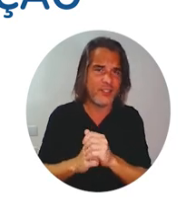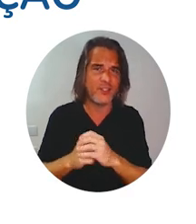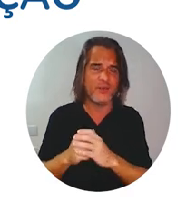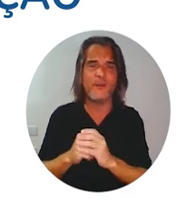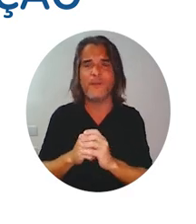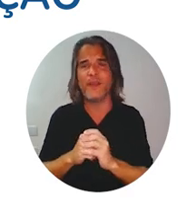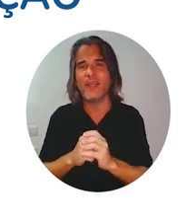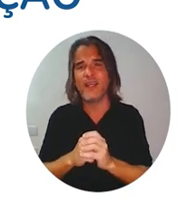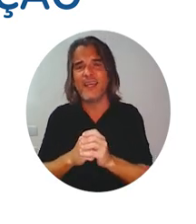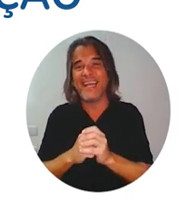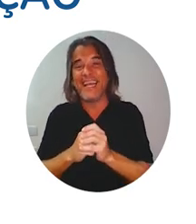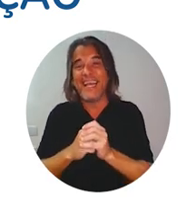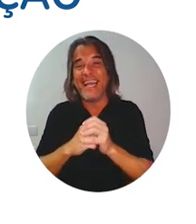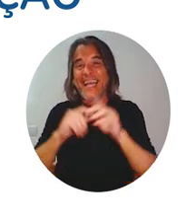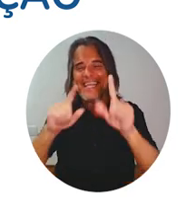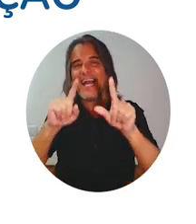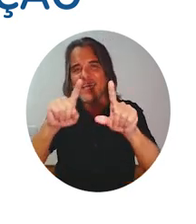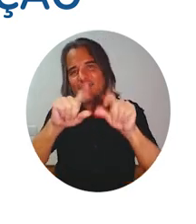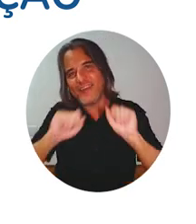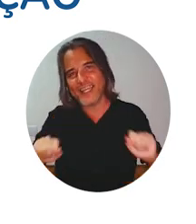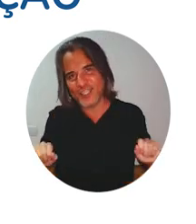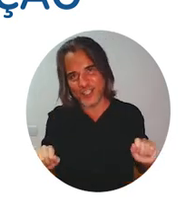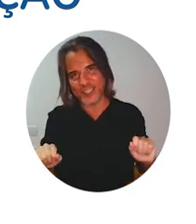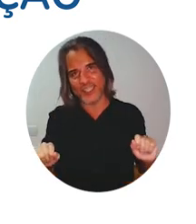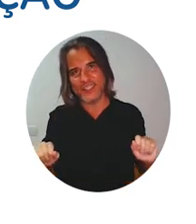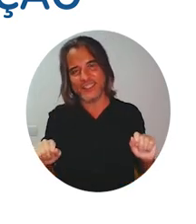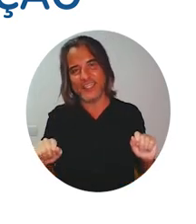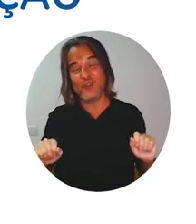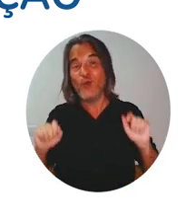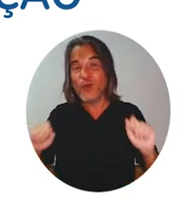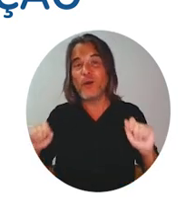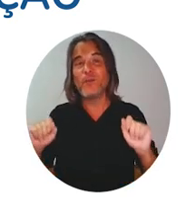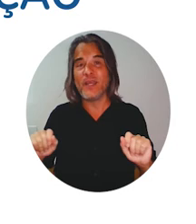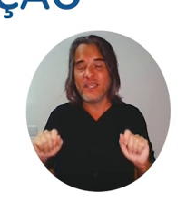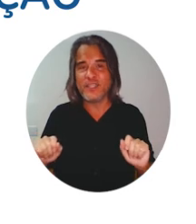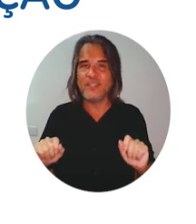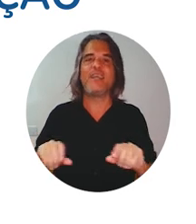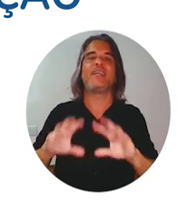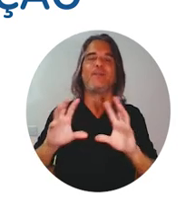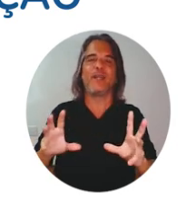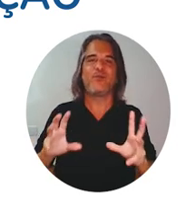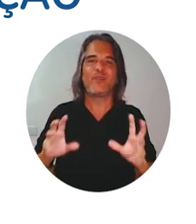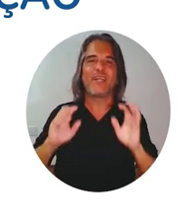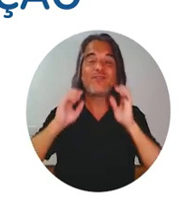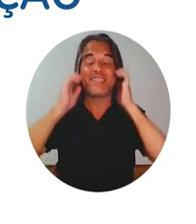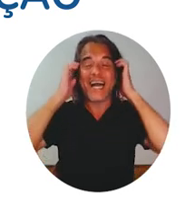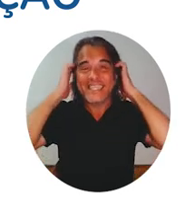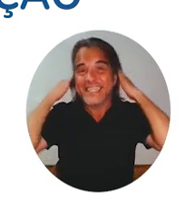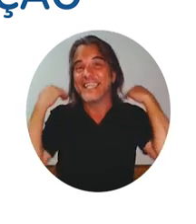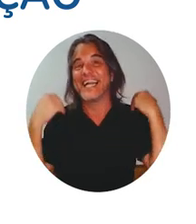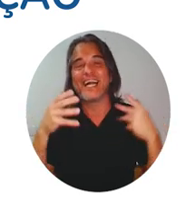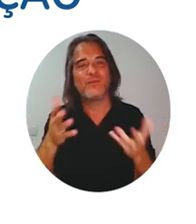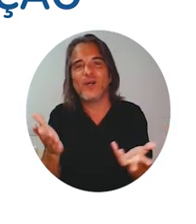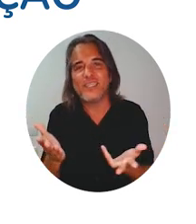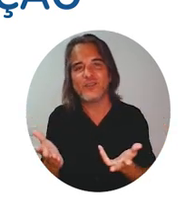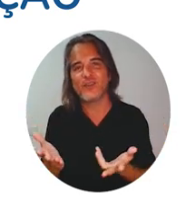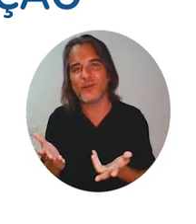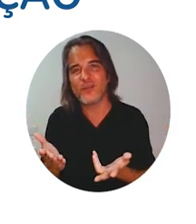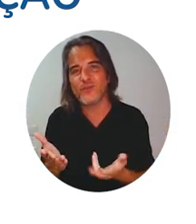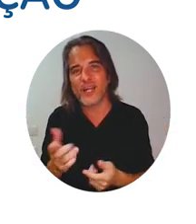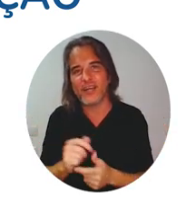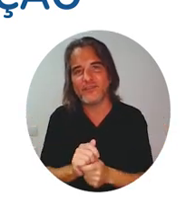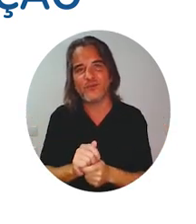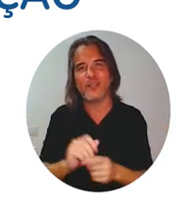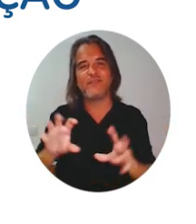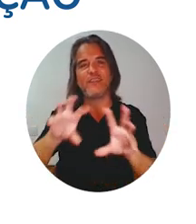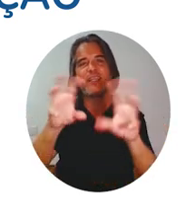nesse sentido. Né? E aí que vem a dica. Né? Normalmente, quem trabalha com dados acha que acabou aí seu trabalho